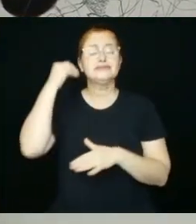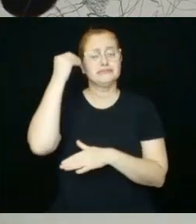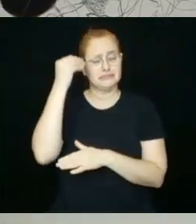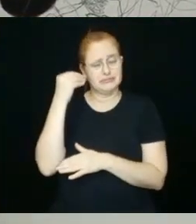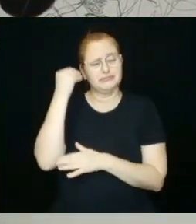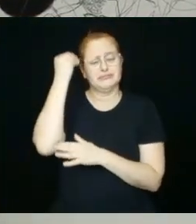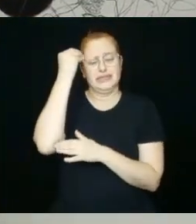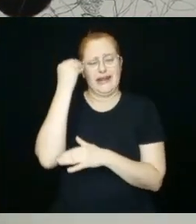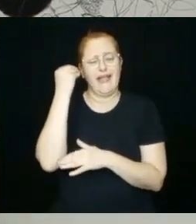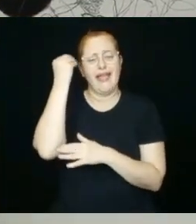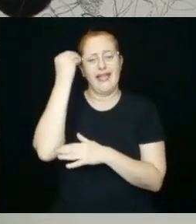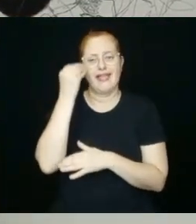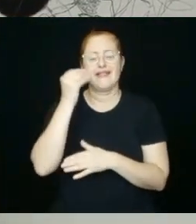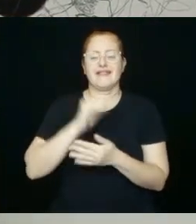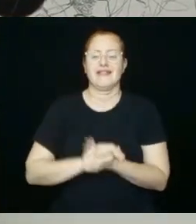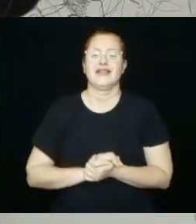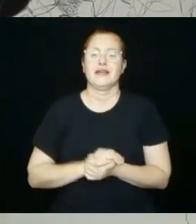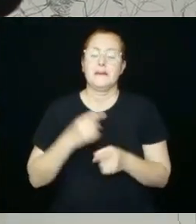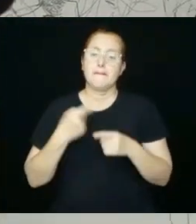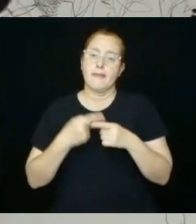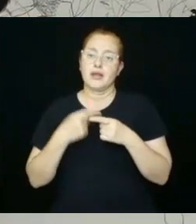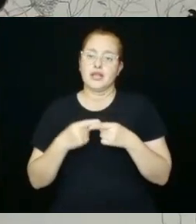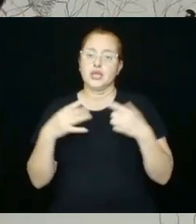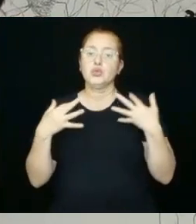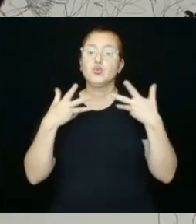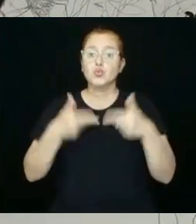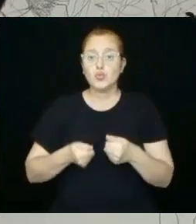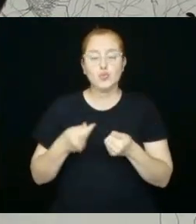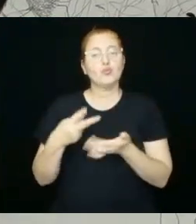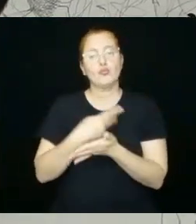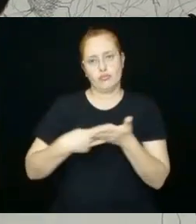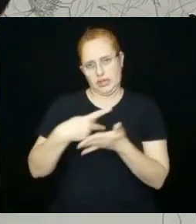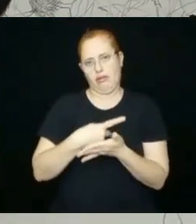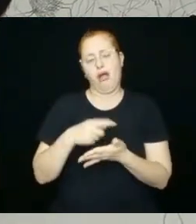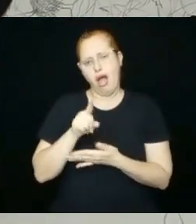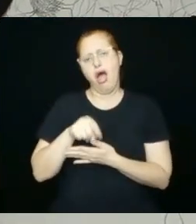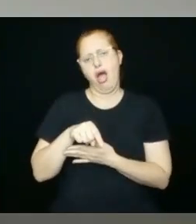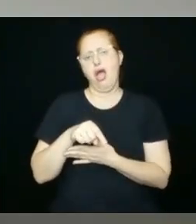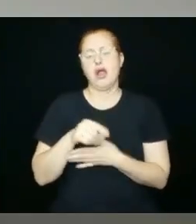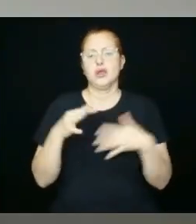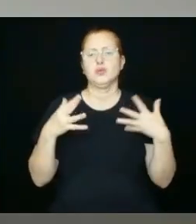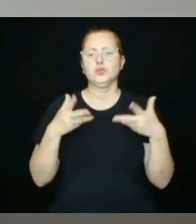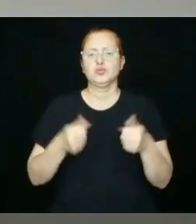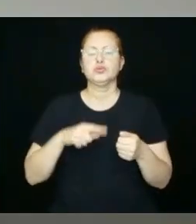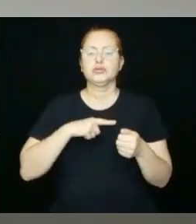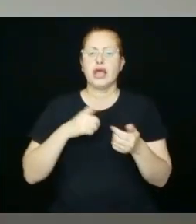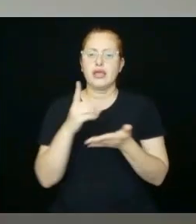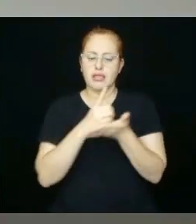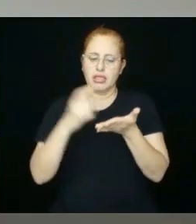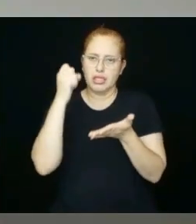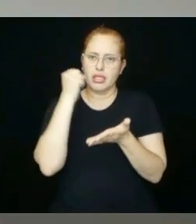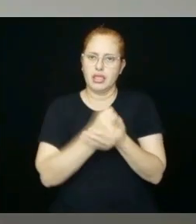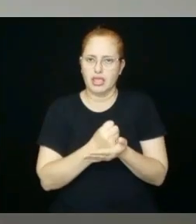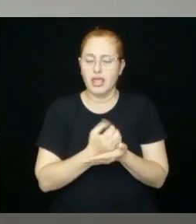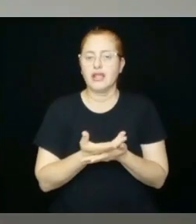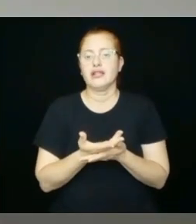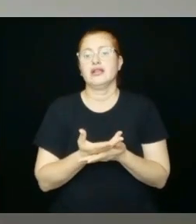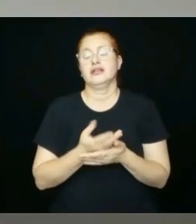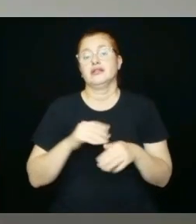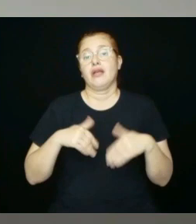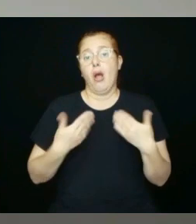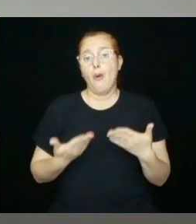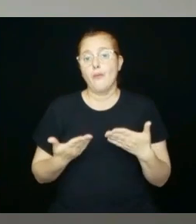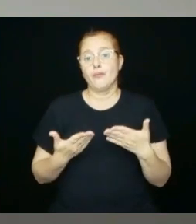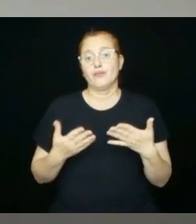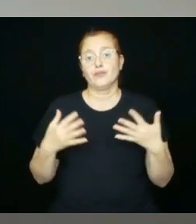experiência. Assim, partindo do princípio de que tudo é desenho, sabe? Tudo tem um design, tudo tem...